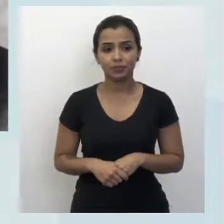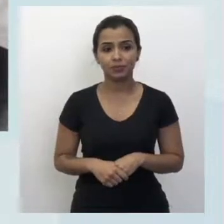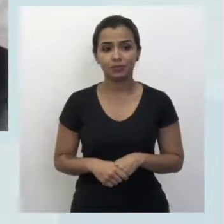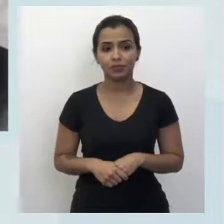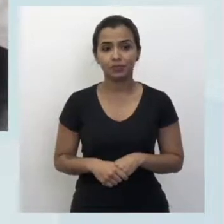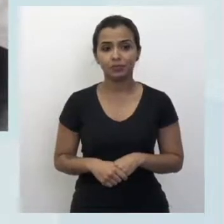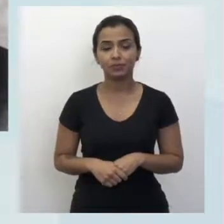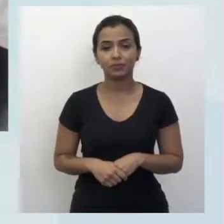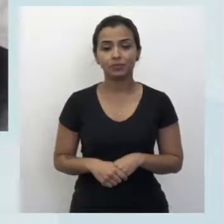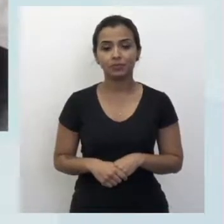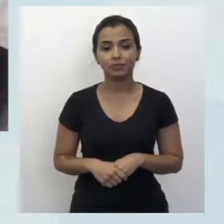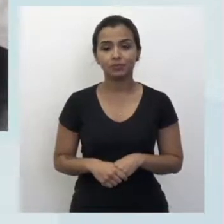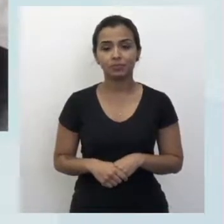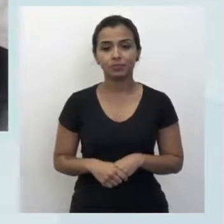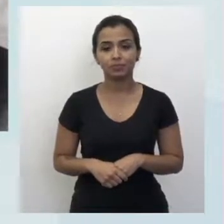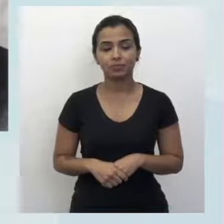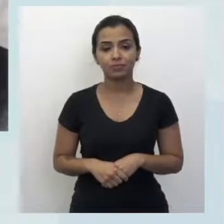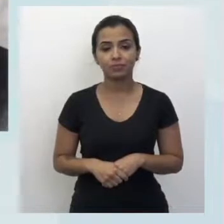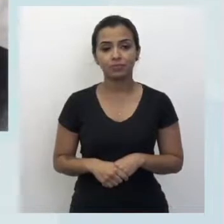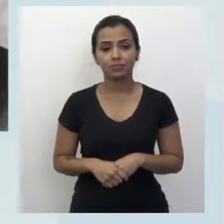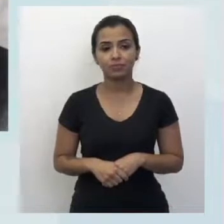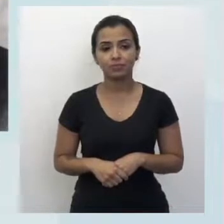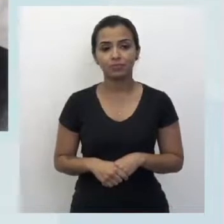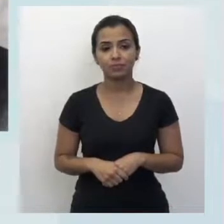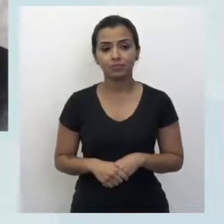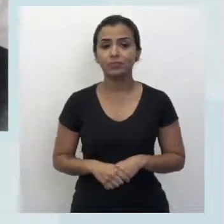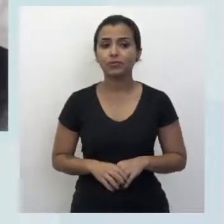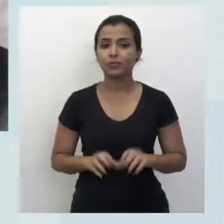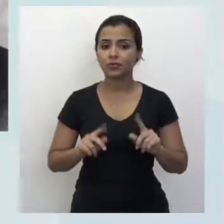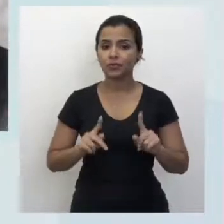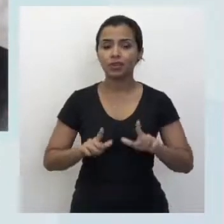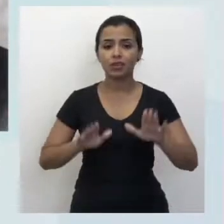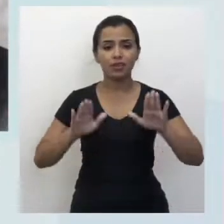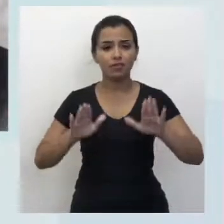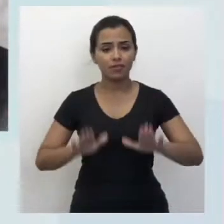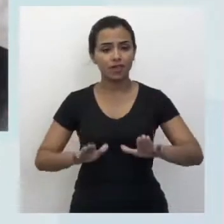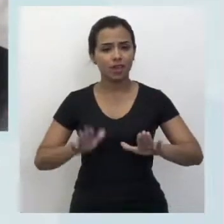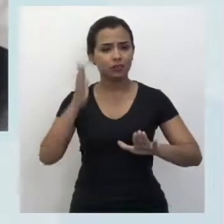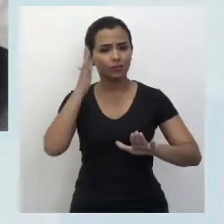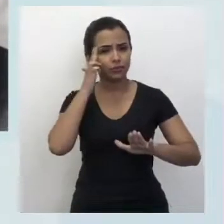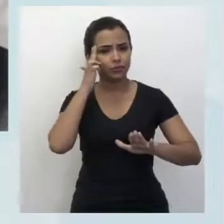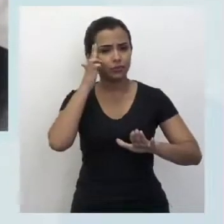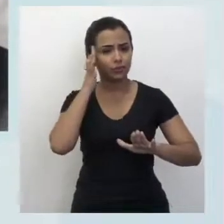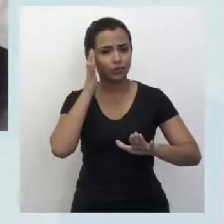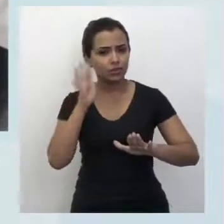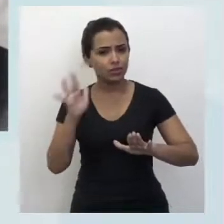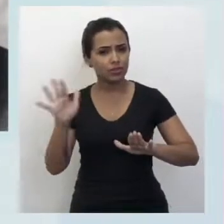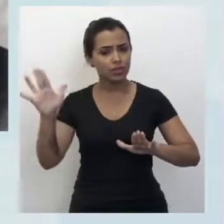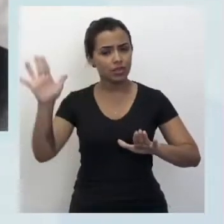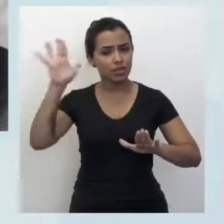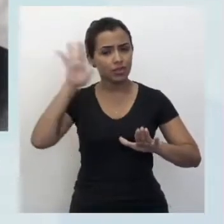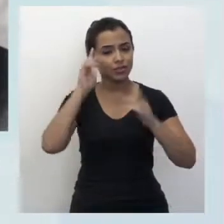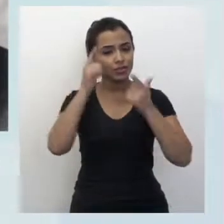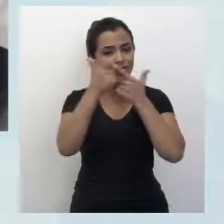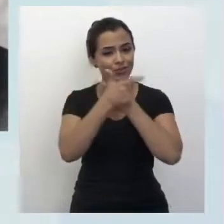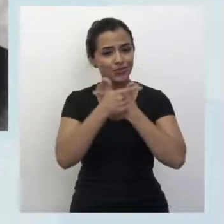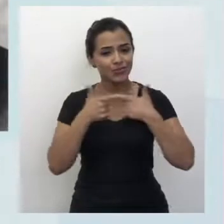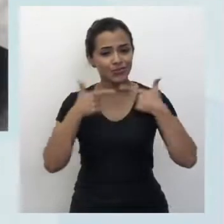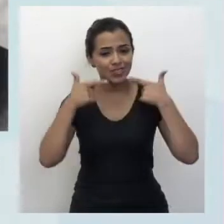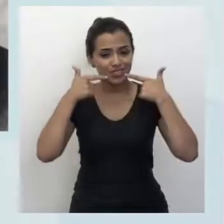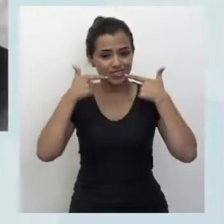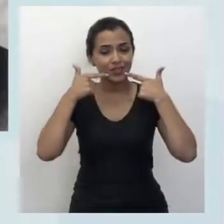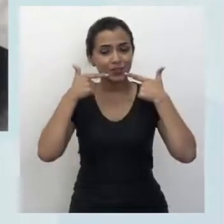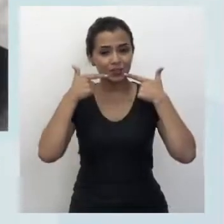Deliberadamente, à mesma hora. Está bem, ficarei aqui sonhando versos e sorrindo em itálico.